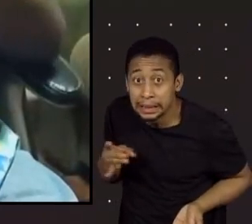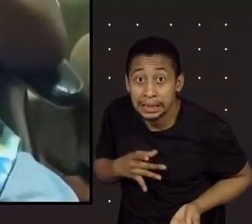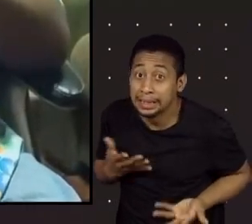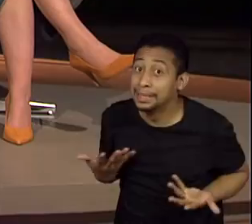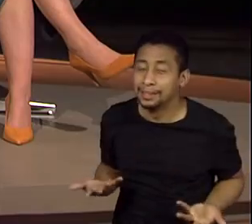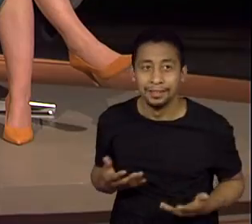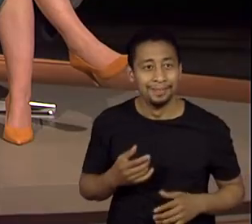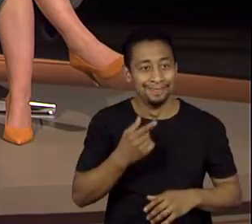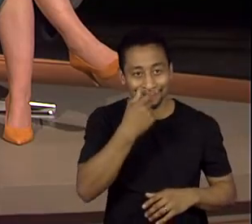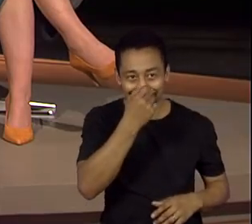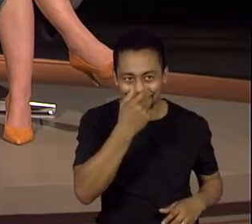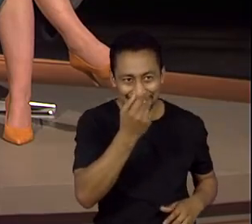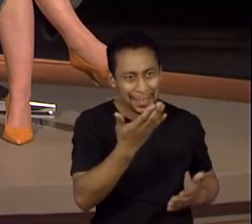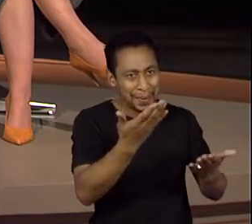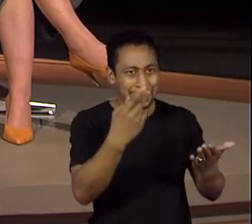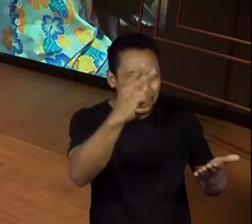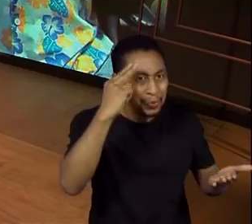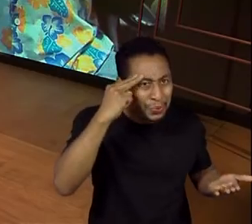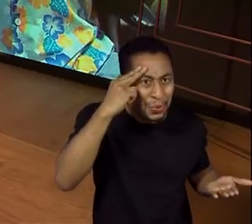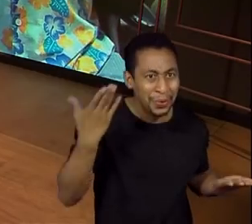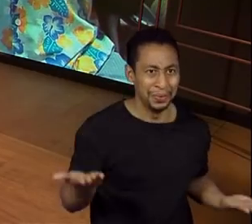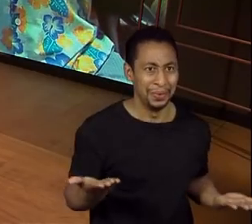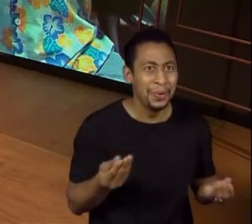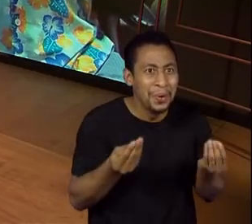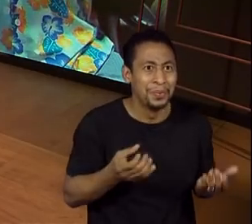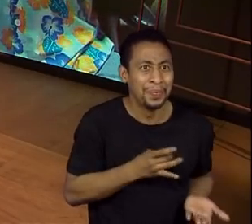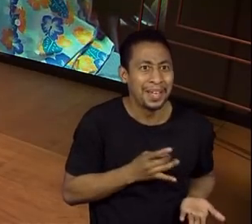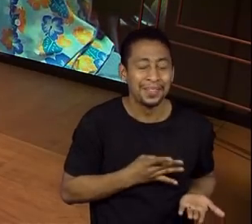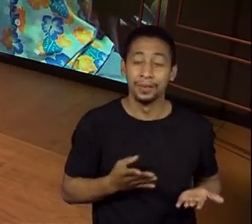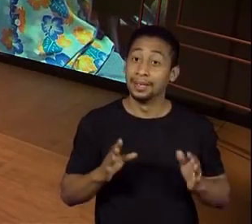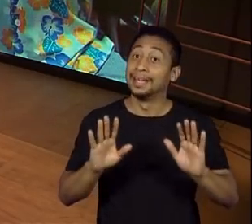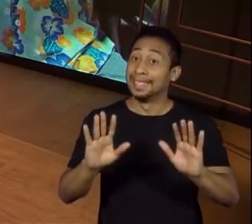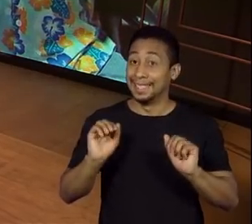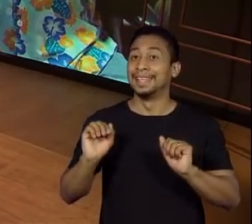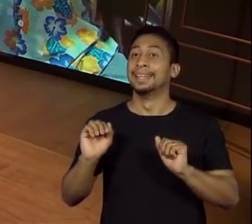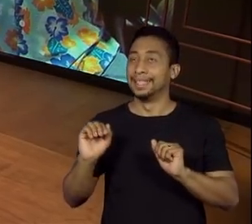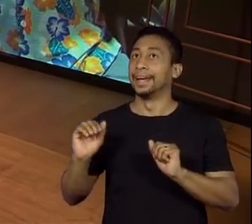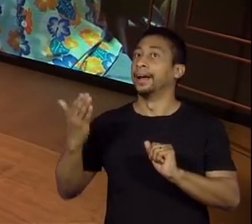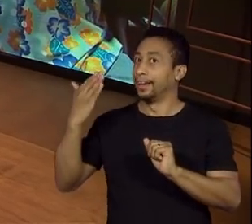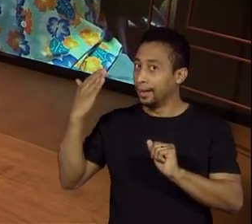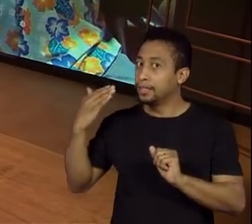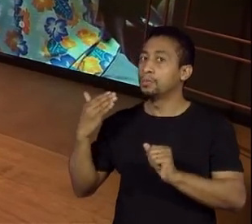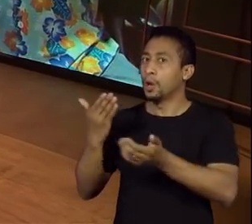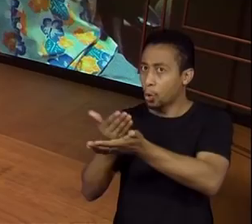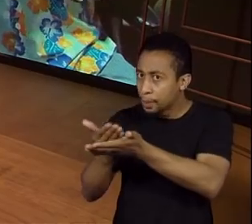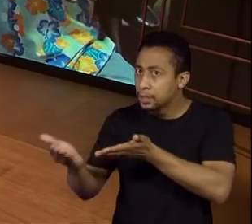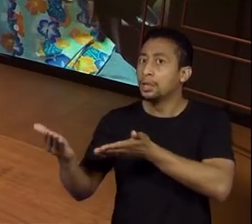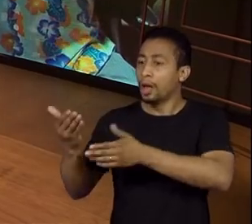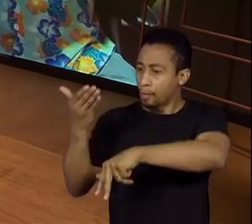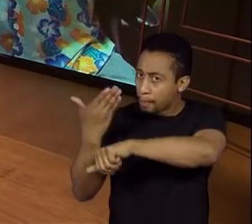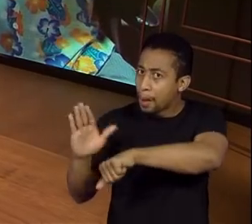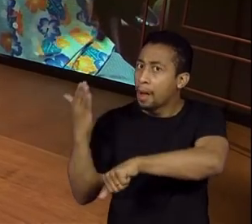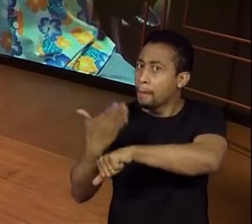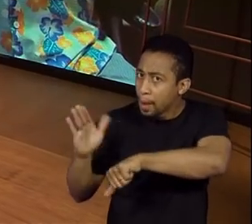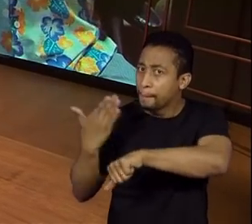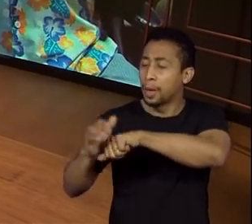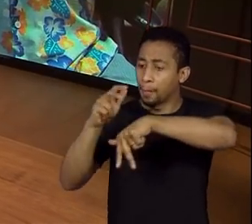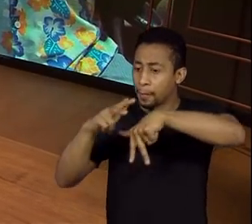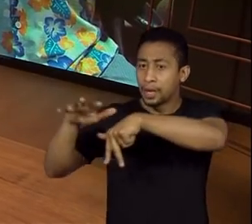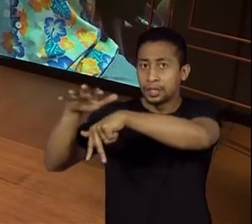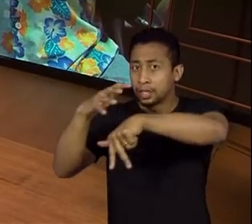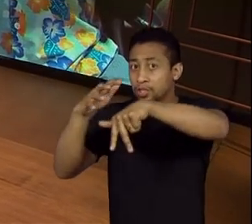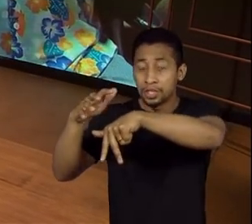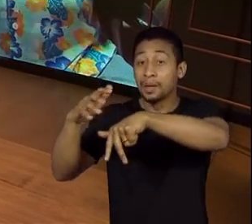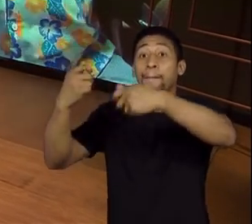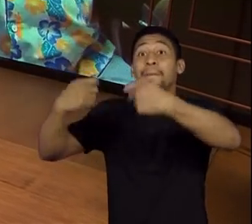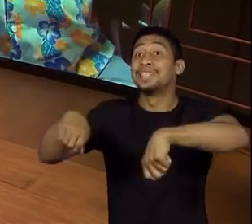Pô, mas era o seu sonho? Na nossa época, para se formar em paraquedismo, tinha que dar 5 saltos.